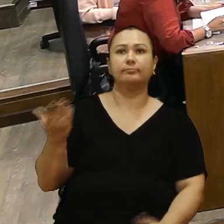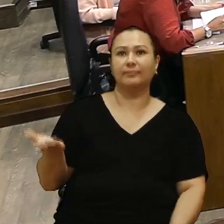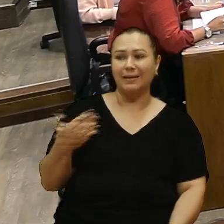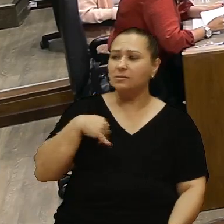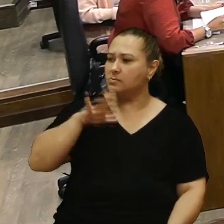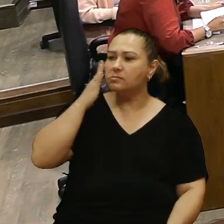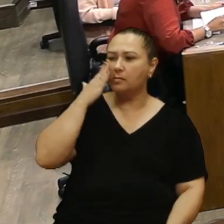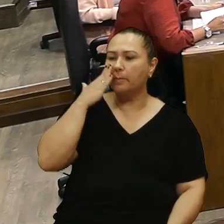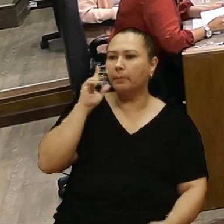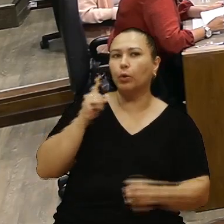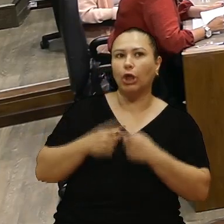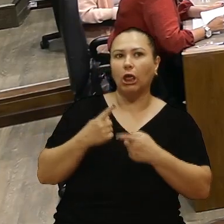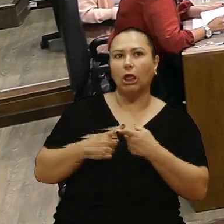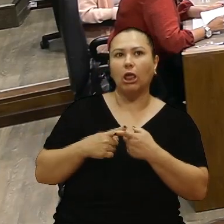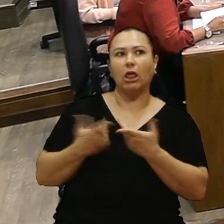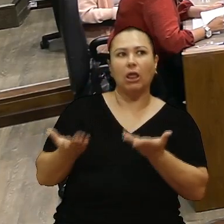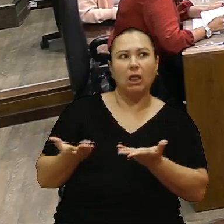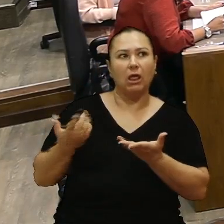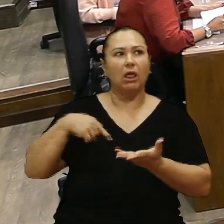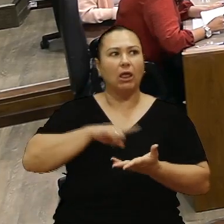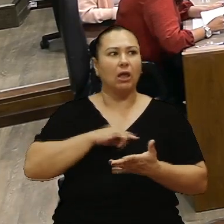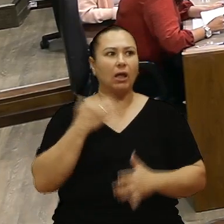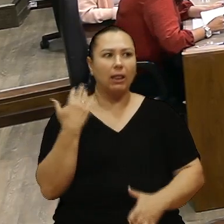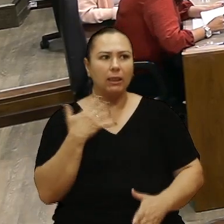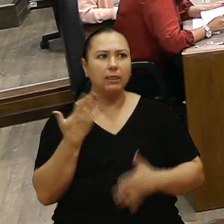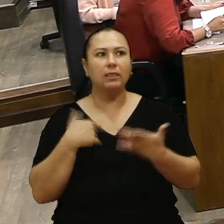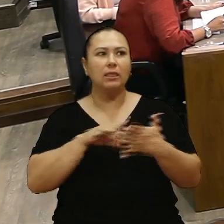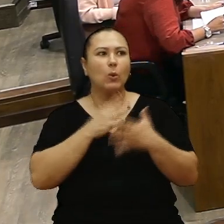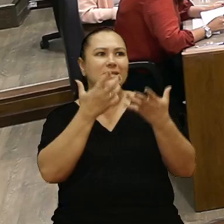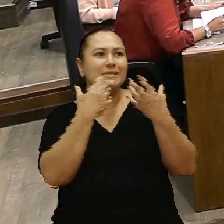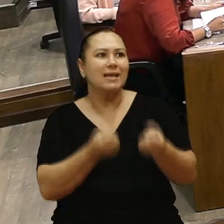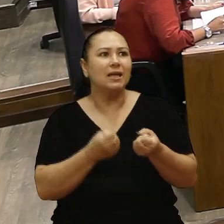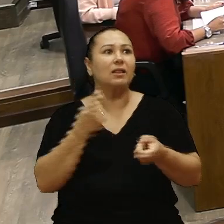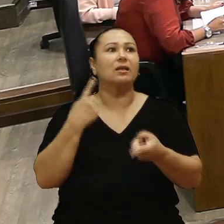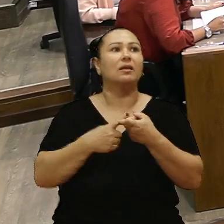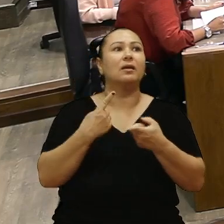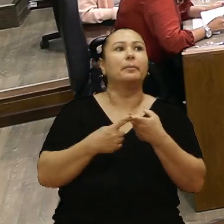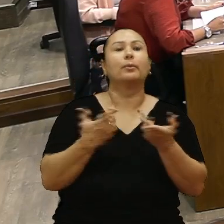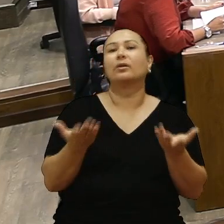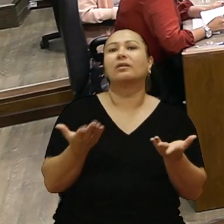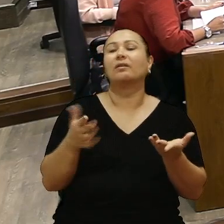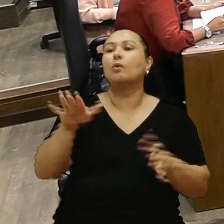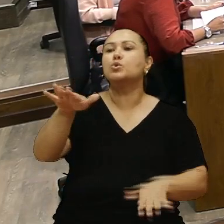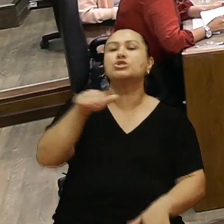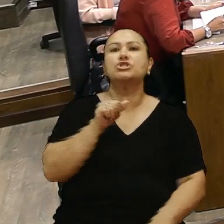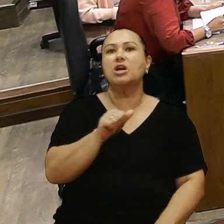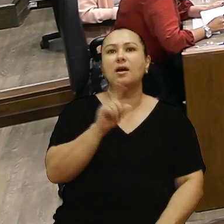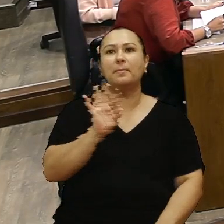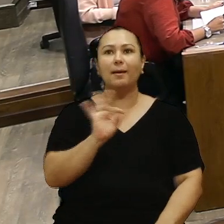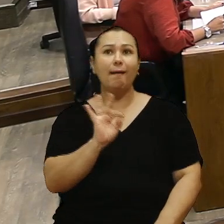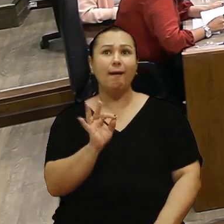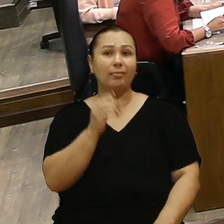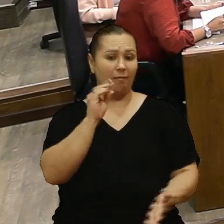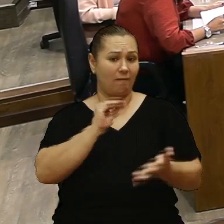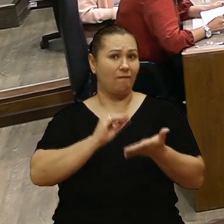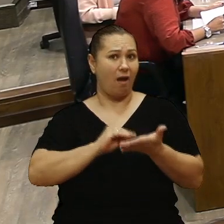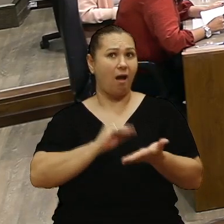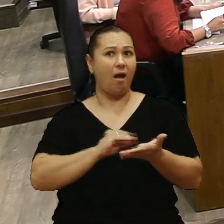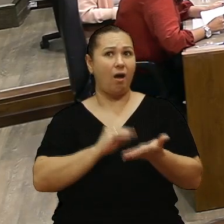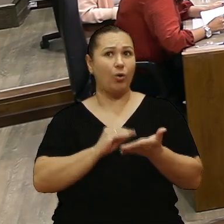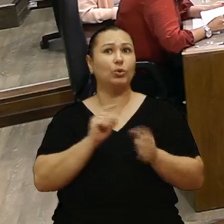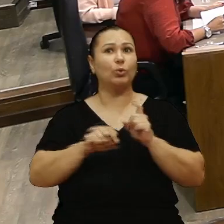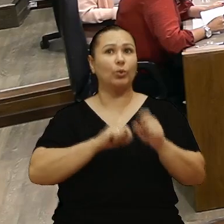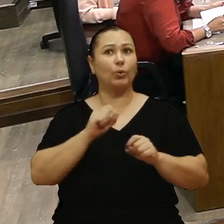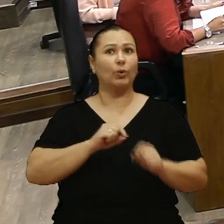que eles não fazem para a Guarda Municipal e não acatam a sua sugestão? Porque eles não fazem o chamamento de guarda, então não tem guarda municipal suficiente na